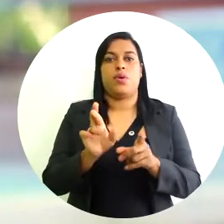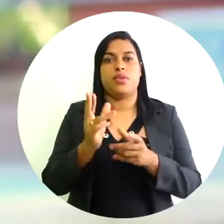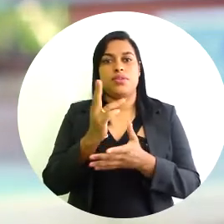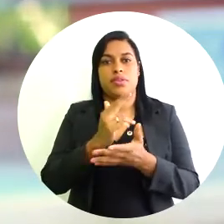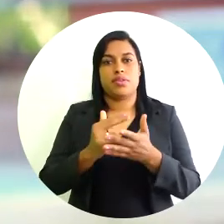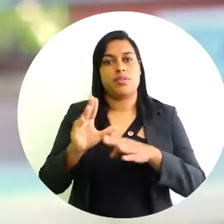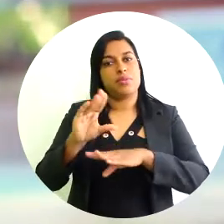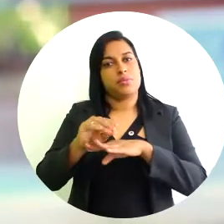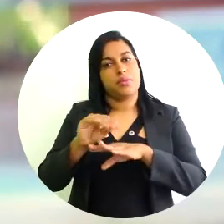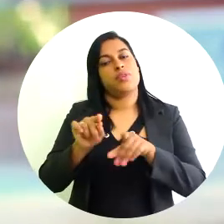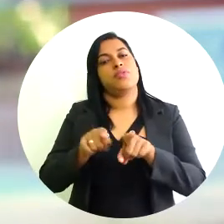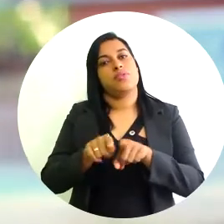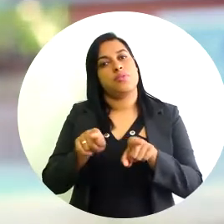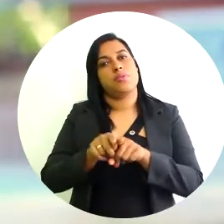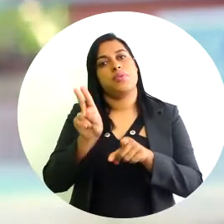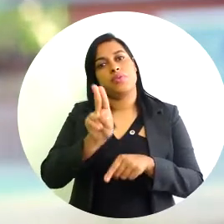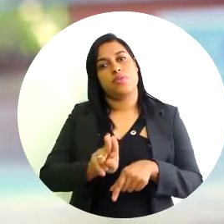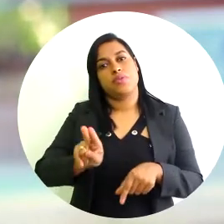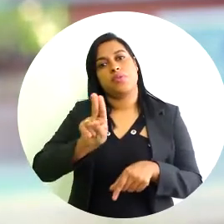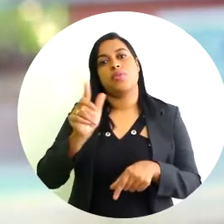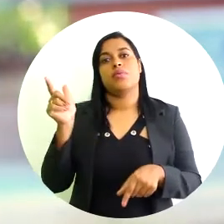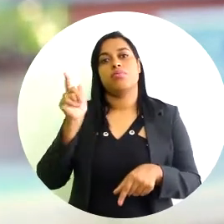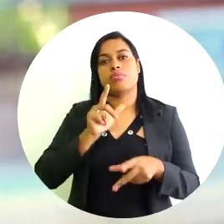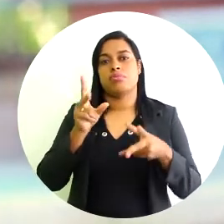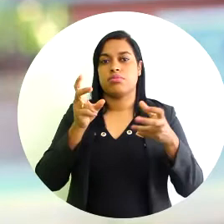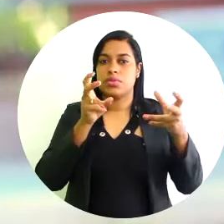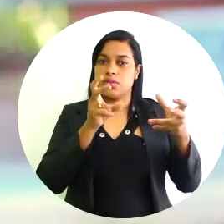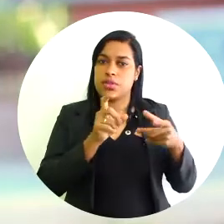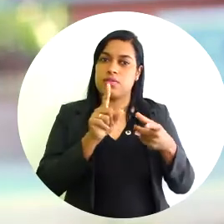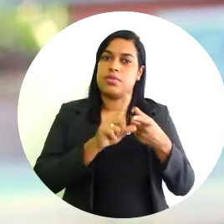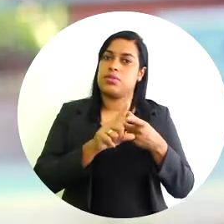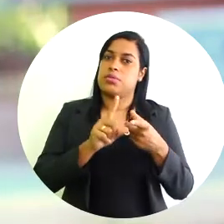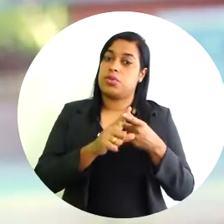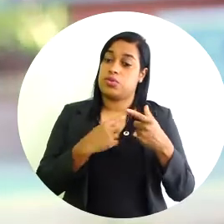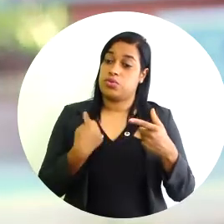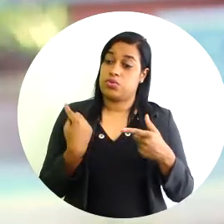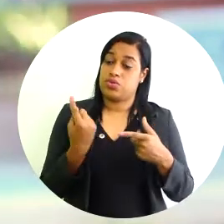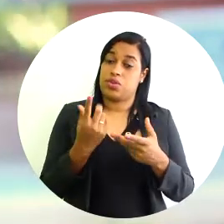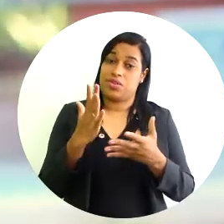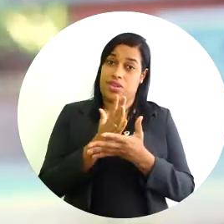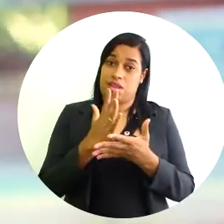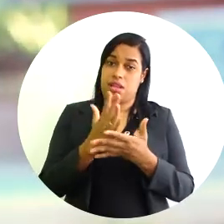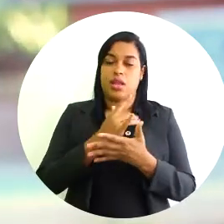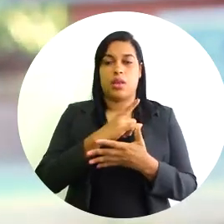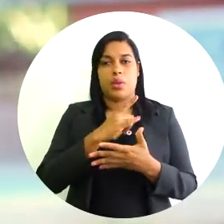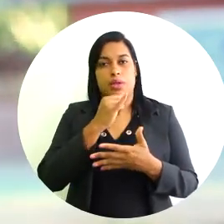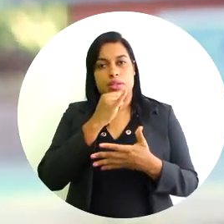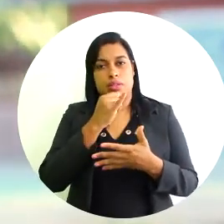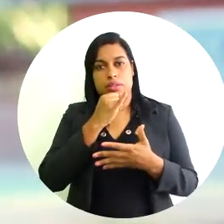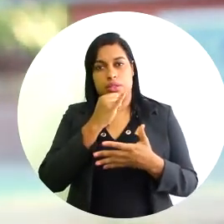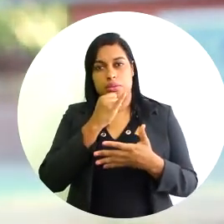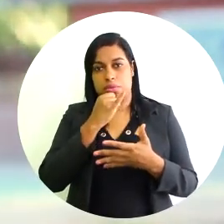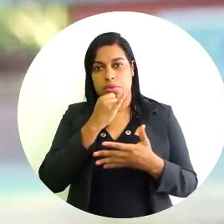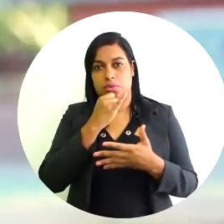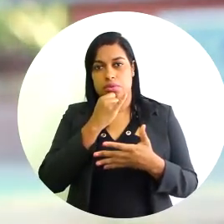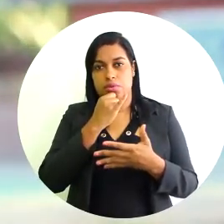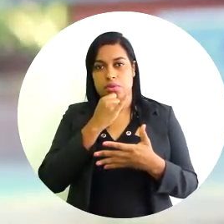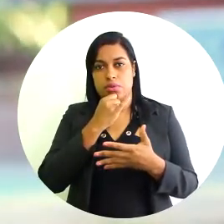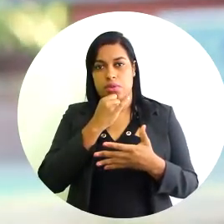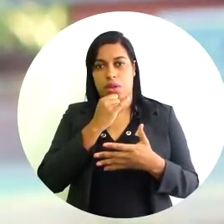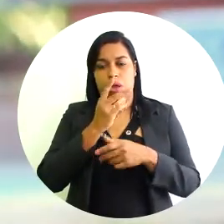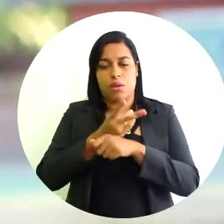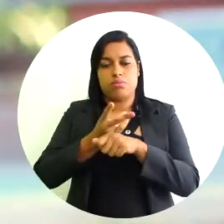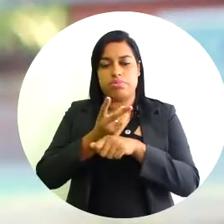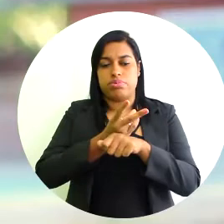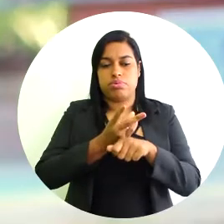imagens também que os usuários eles consigam observar também. No nosso caderno, a gente tem um exemplo de um microscópio, uma busca feita no site